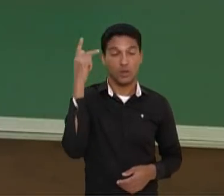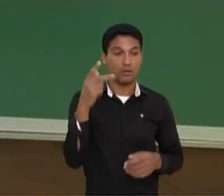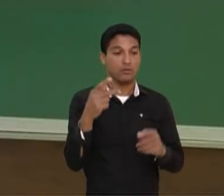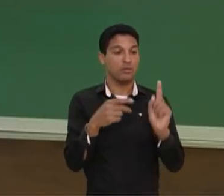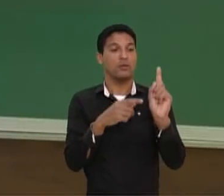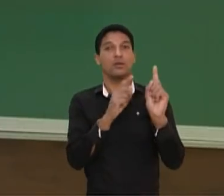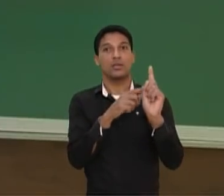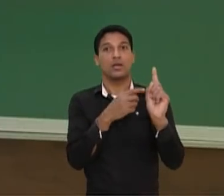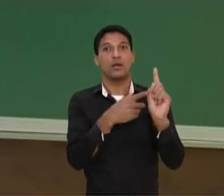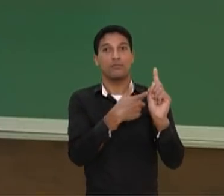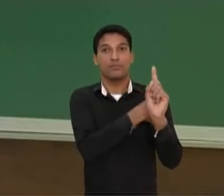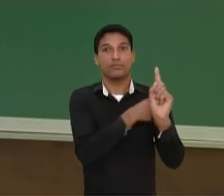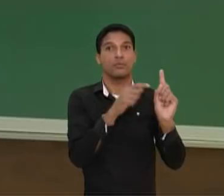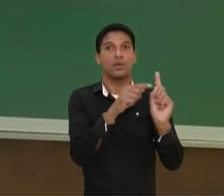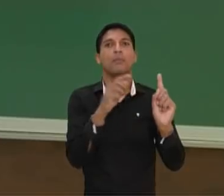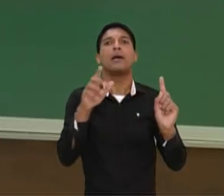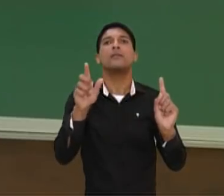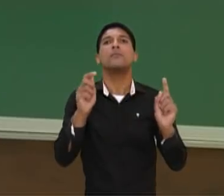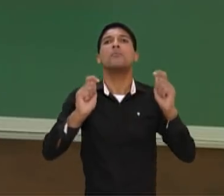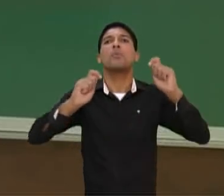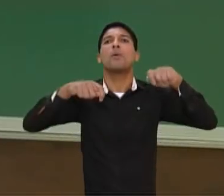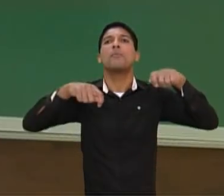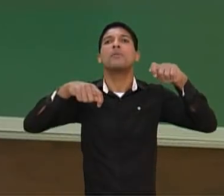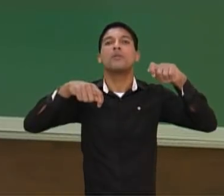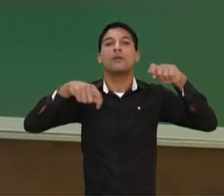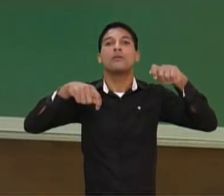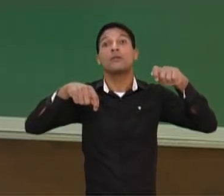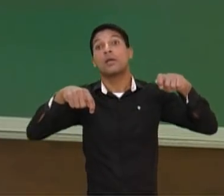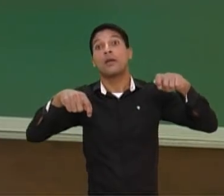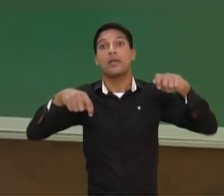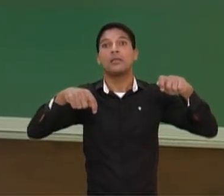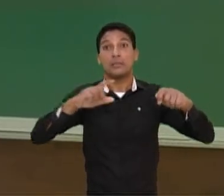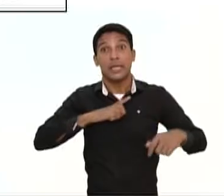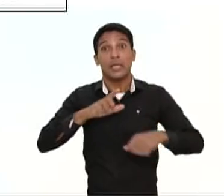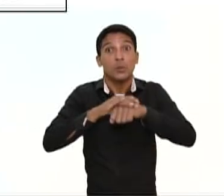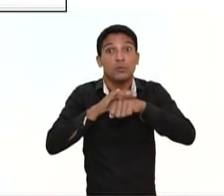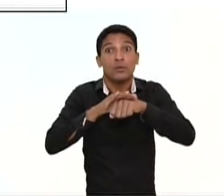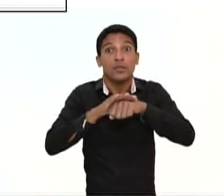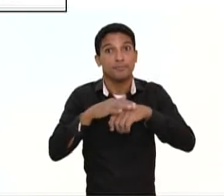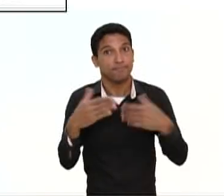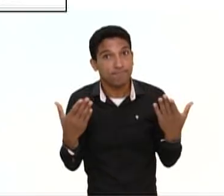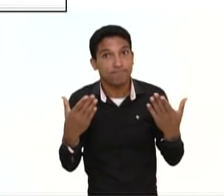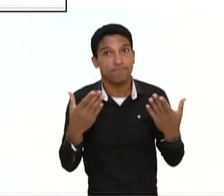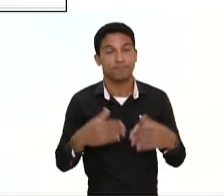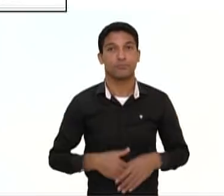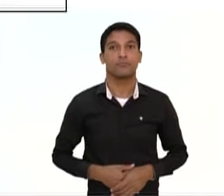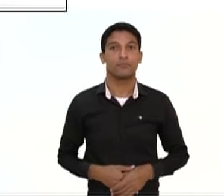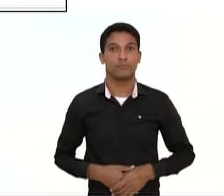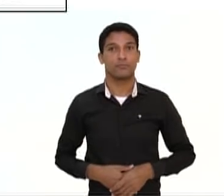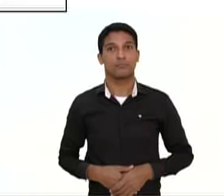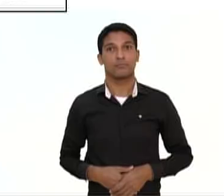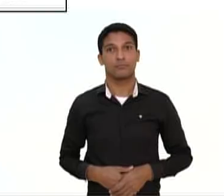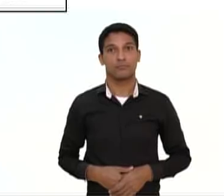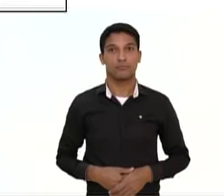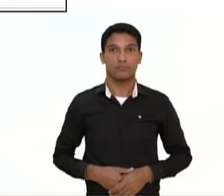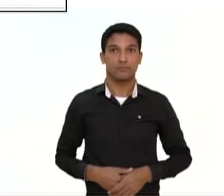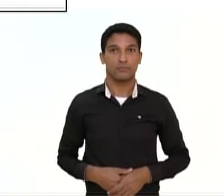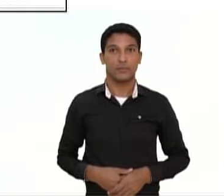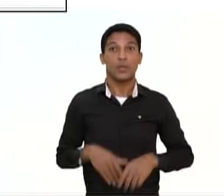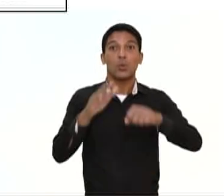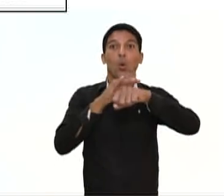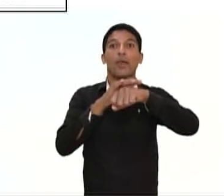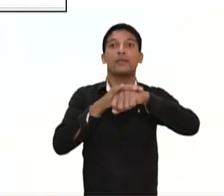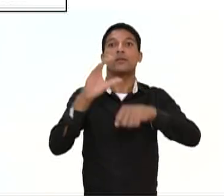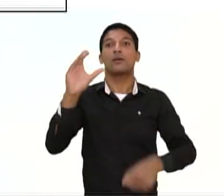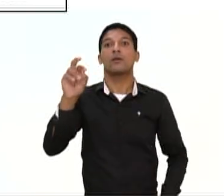portador de doença crônica? Então, vamos dar uma olhada aqui na tabela. A probabilidade de ele ser portador de doença